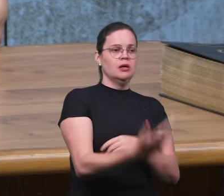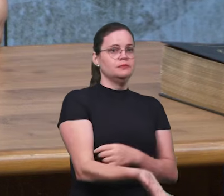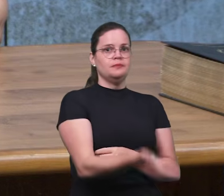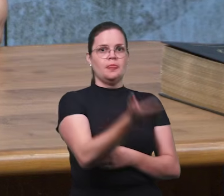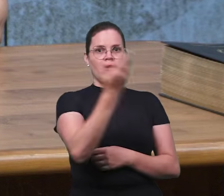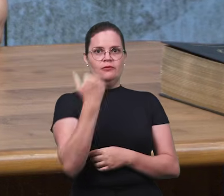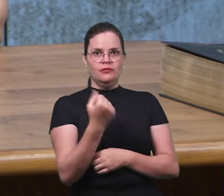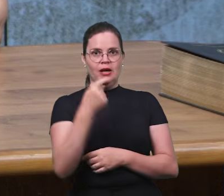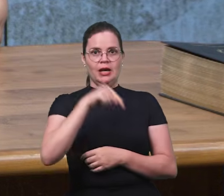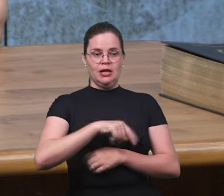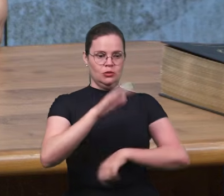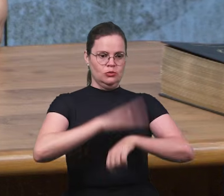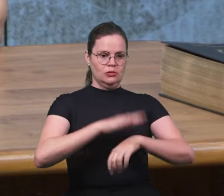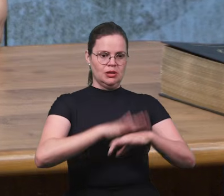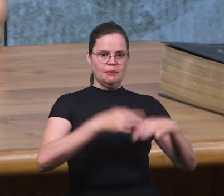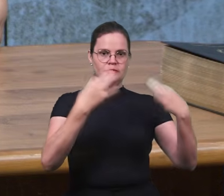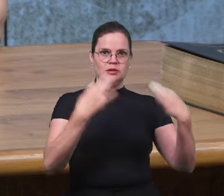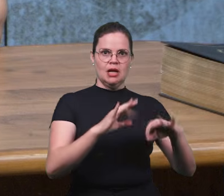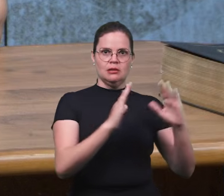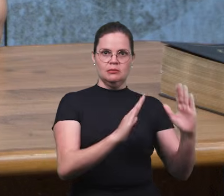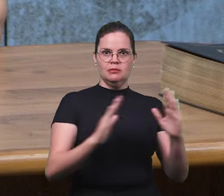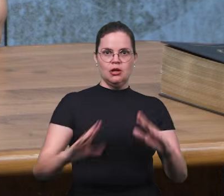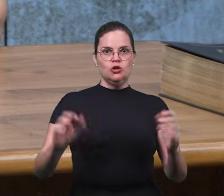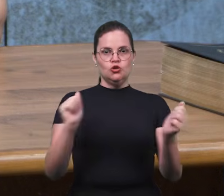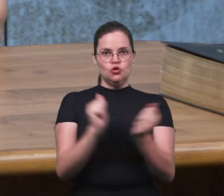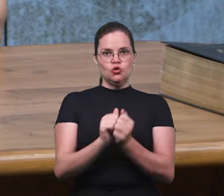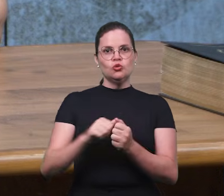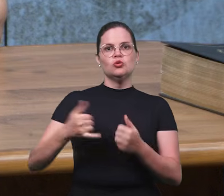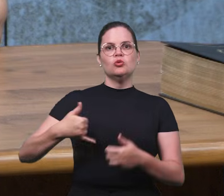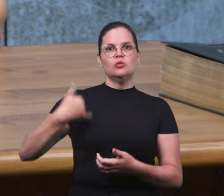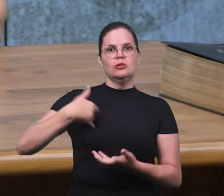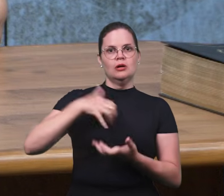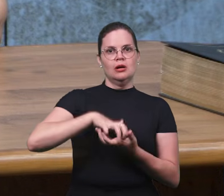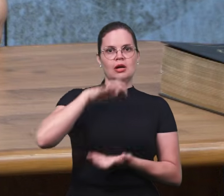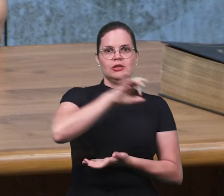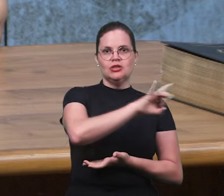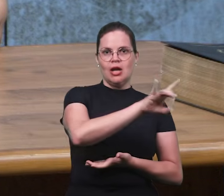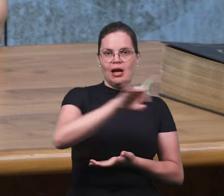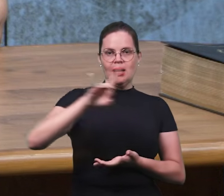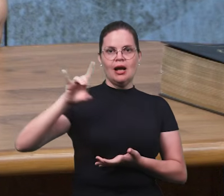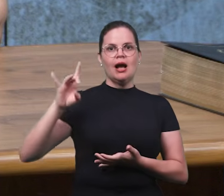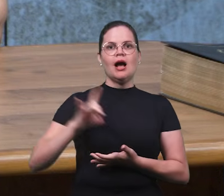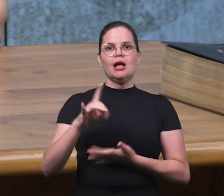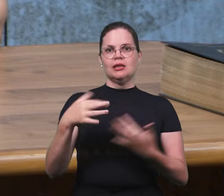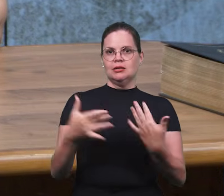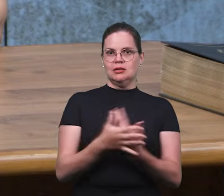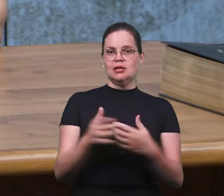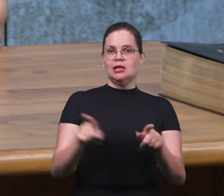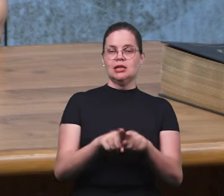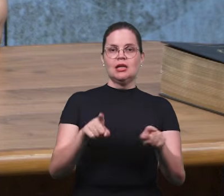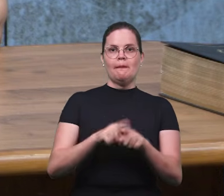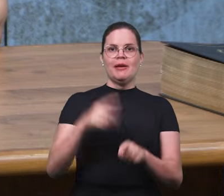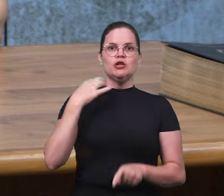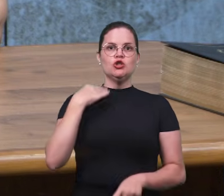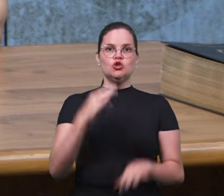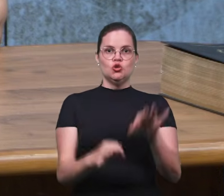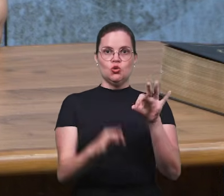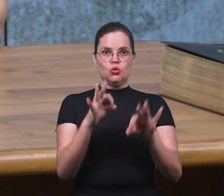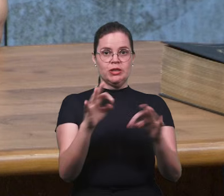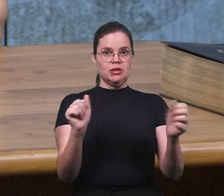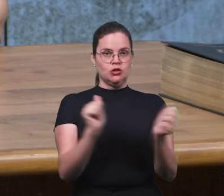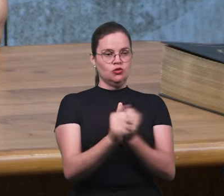tempos apontados, e com eles os anciãos de cada cidade e os seus juízes, até